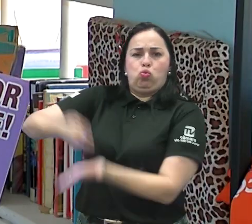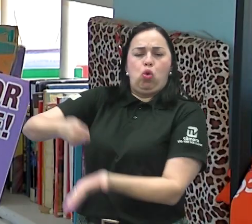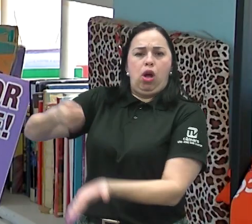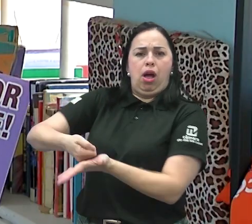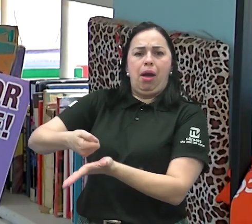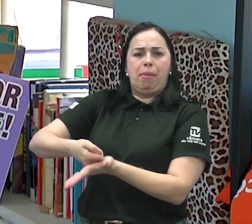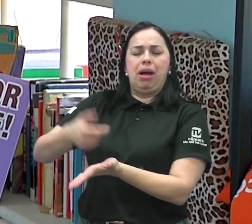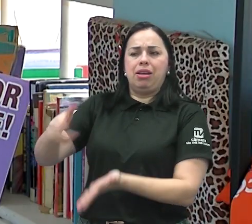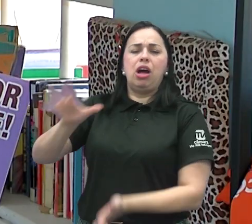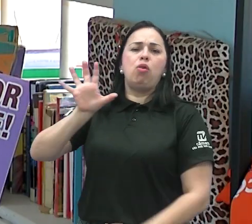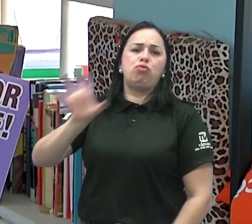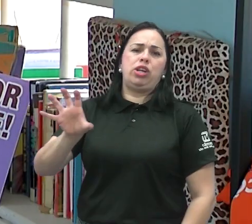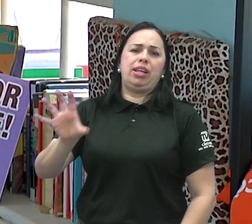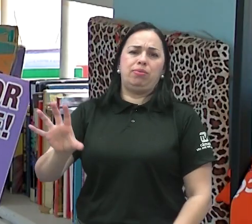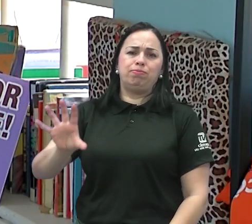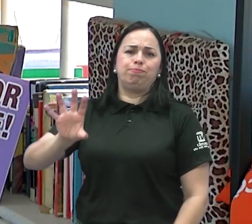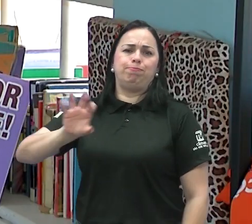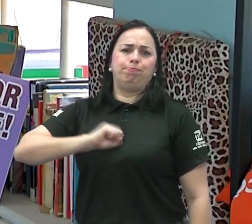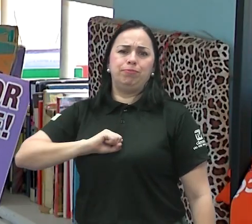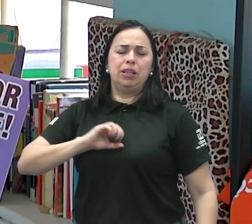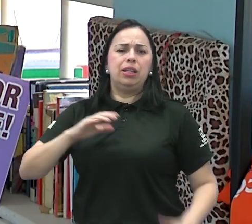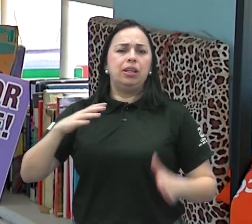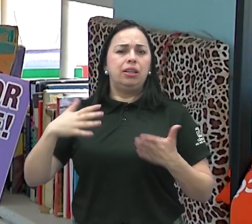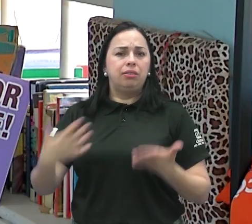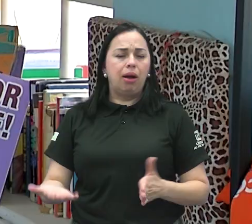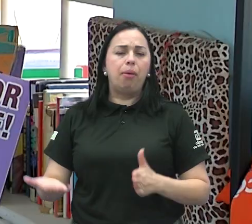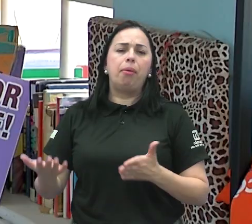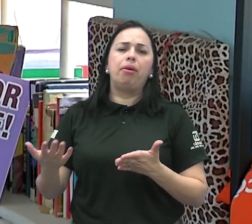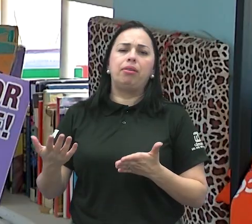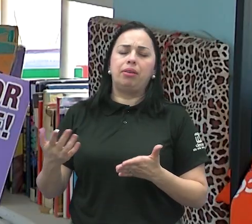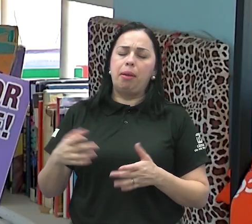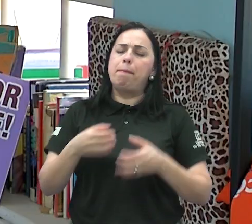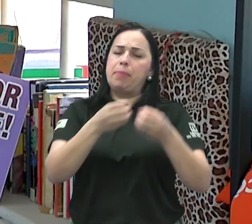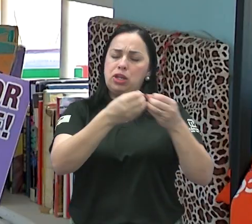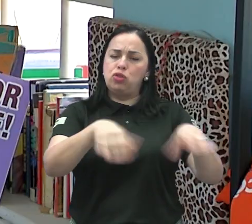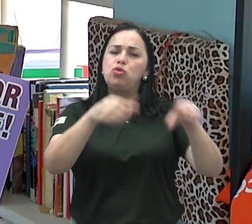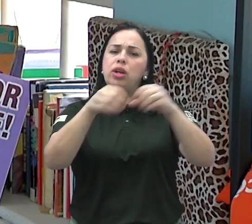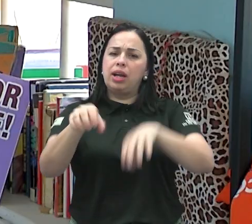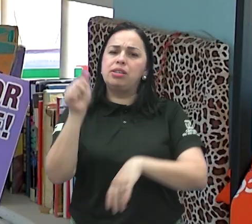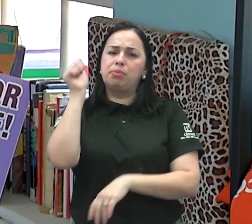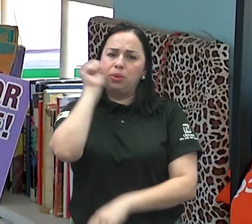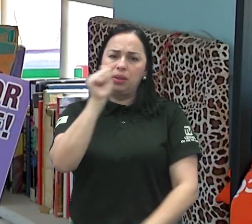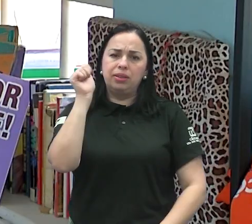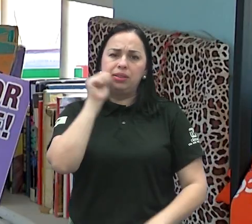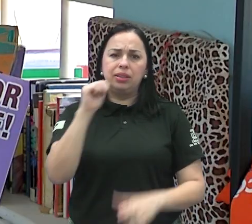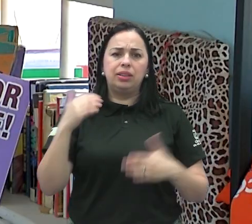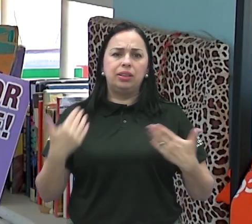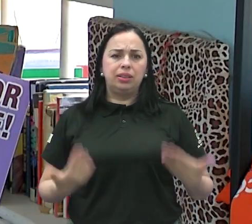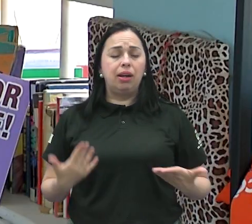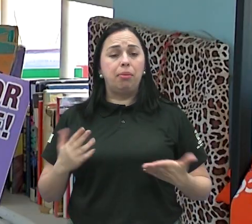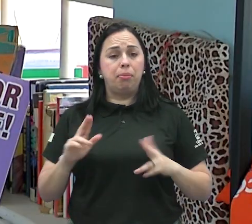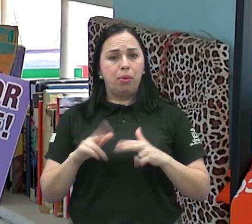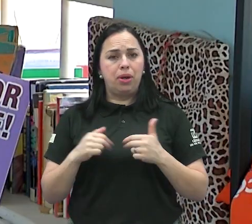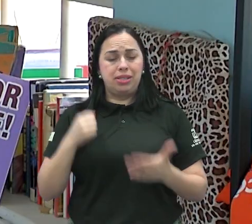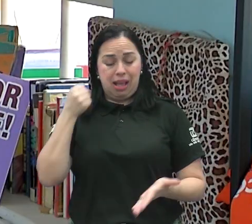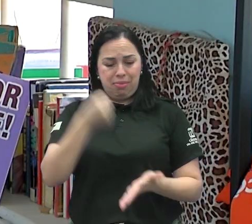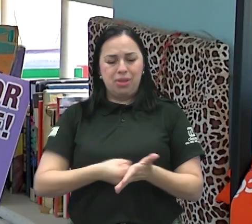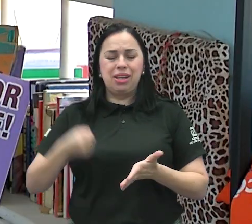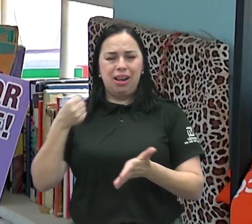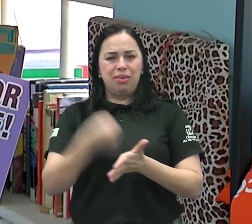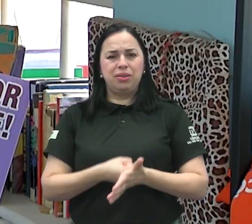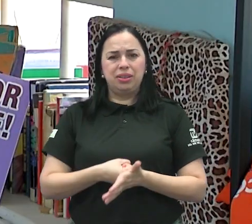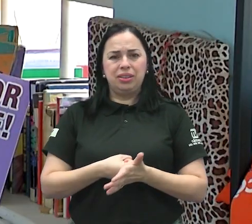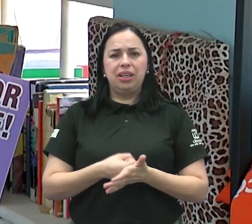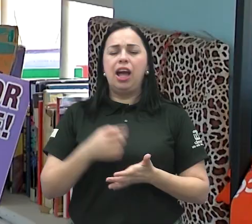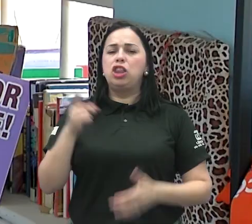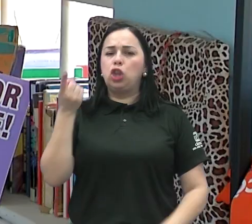do patriarcado, do machismo, da misoginia, né, que isso é muito profundo e afeta muitas mulheres. Então, a nossa